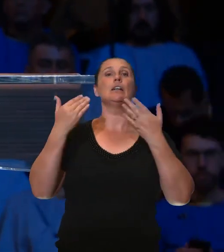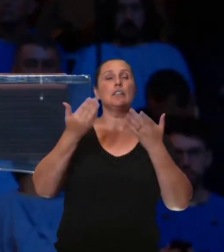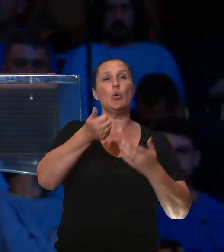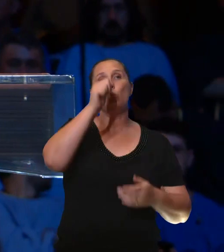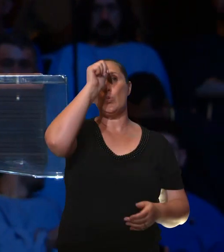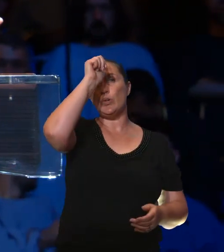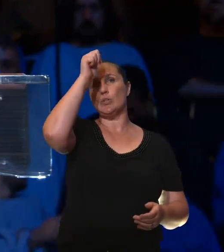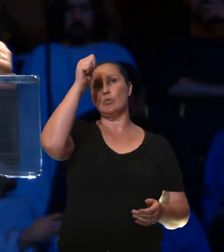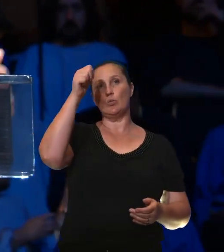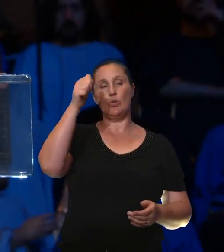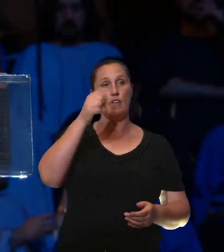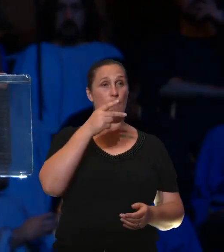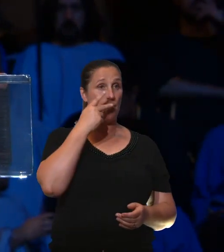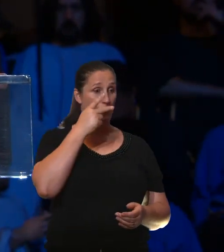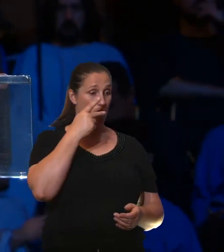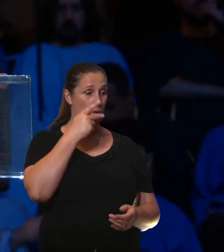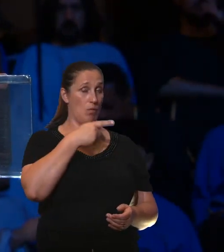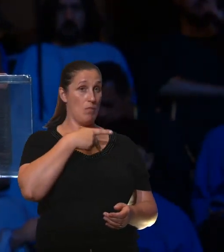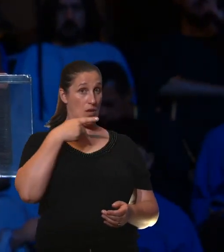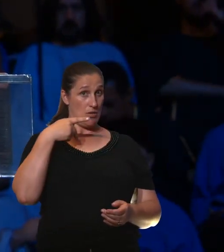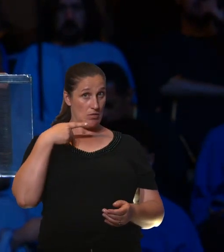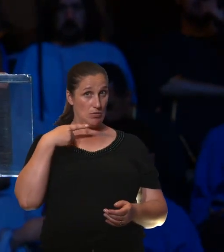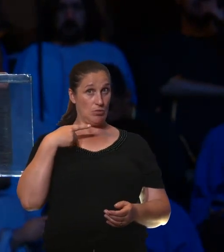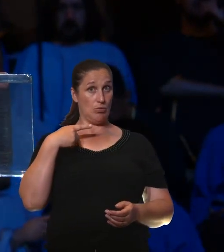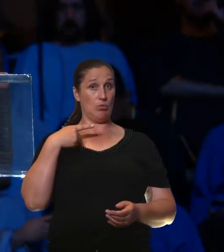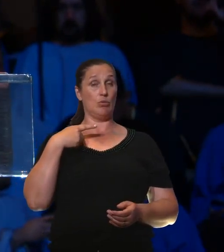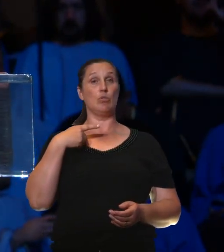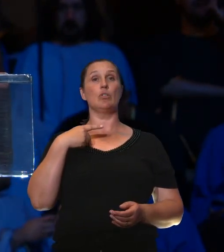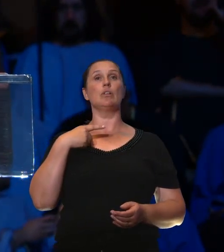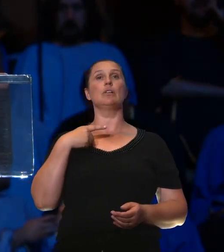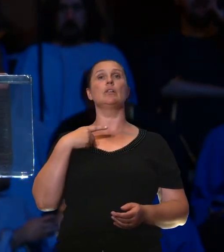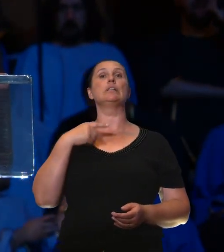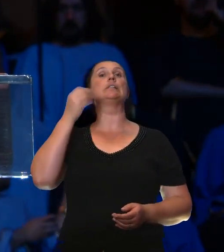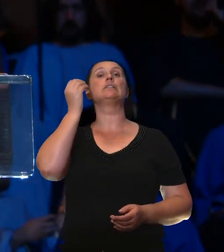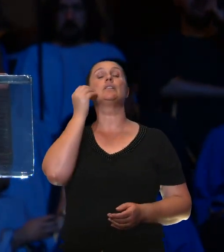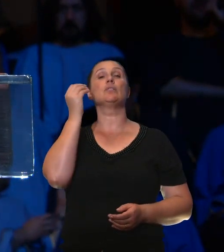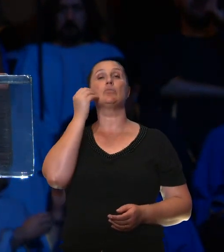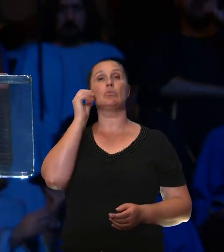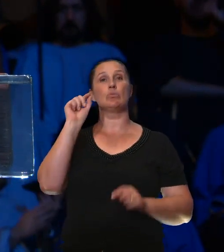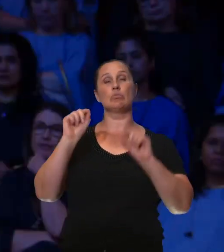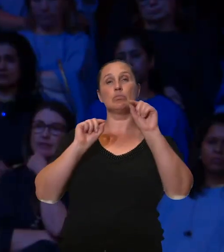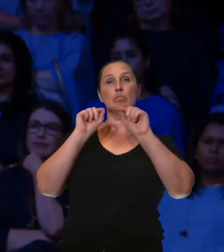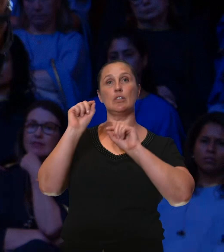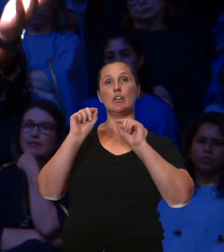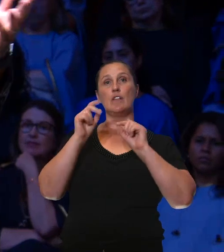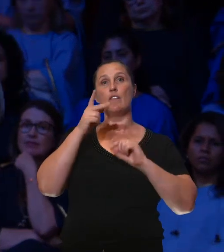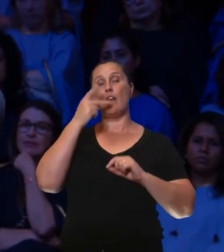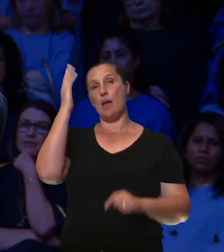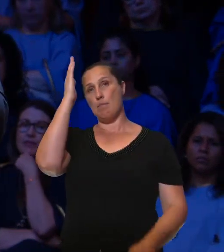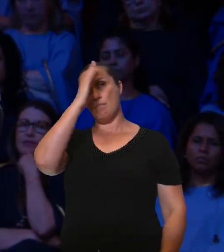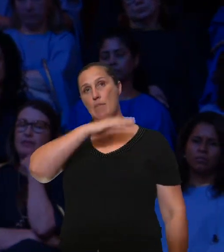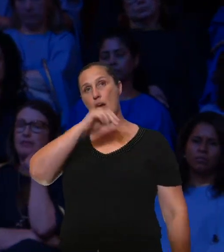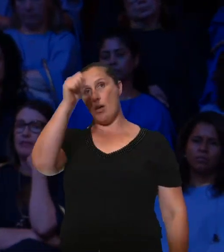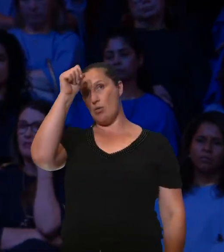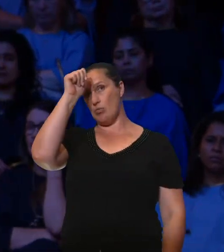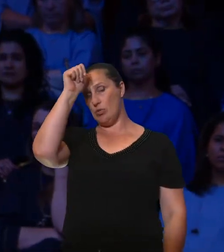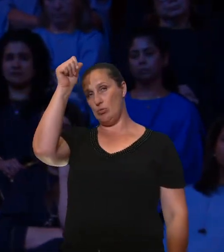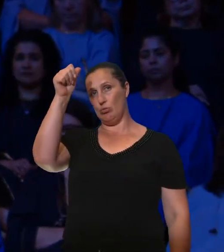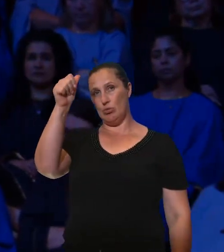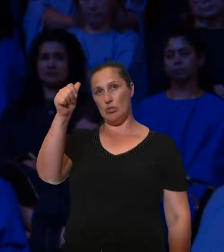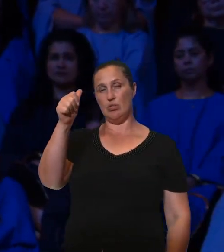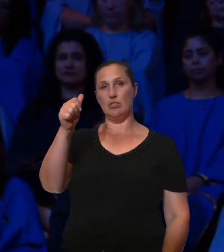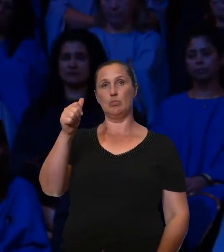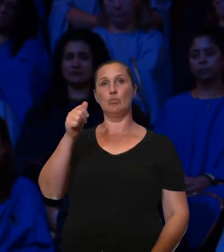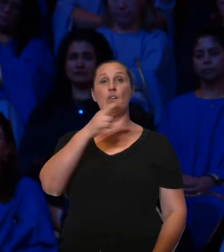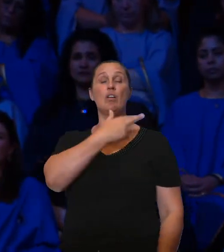delegacia e falou uma mentira, falou que o nosso pastor tinha tentado falar mal do hinduísmo,